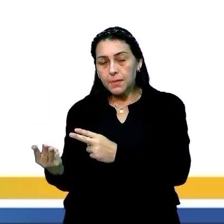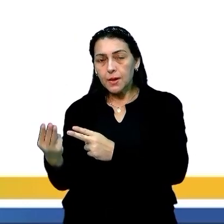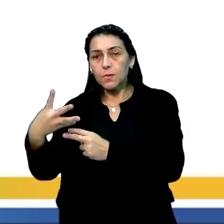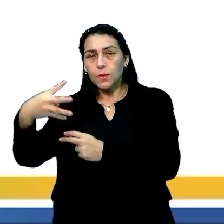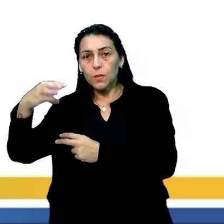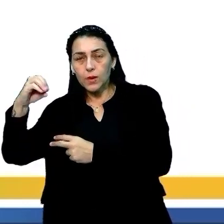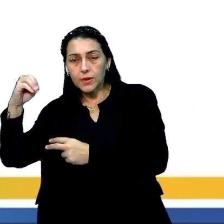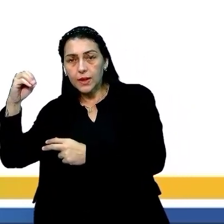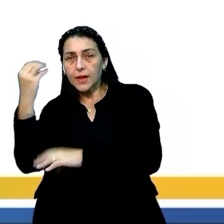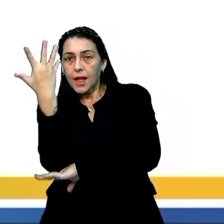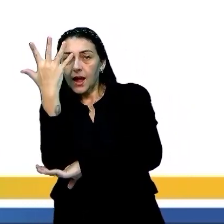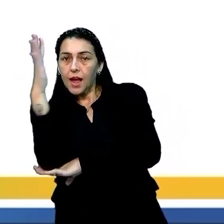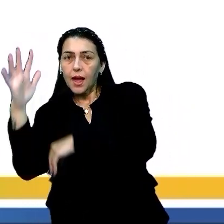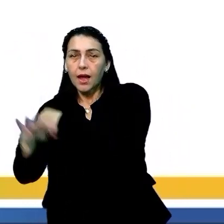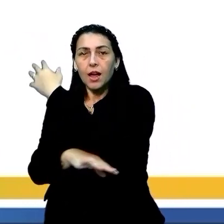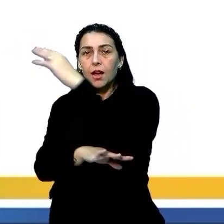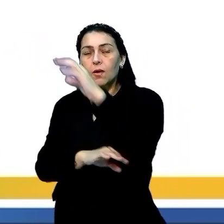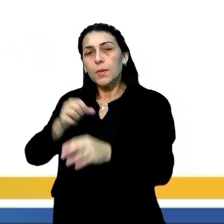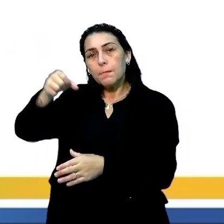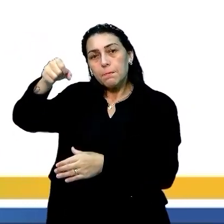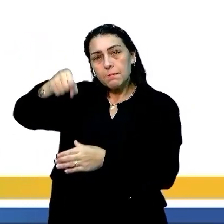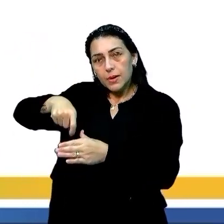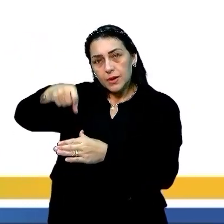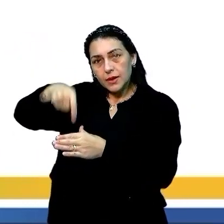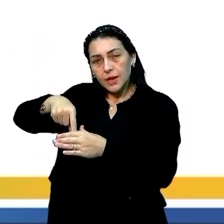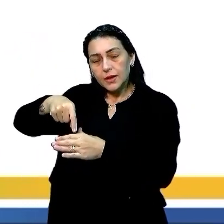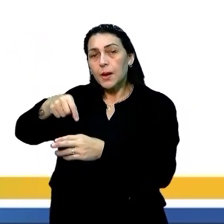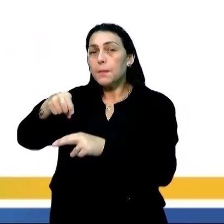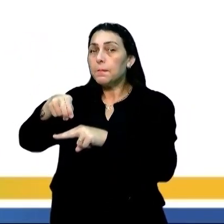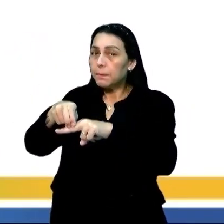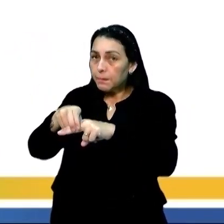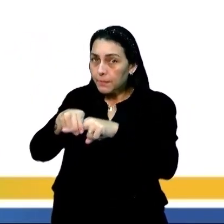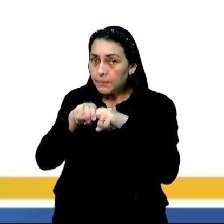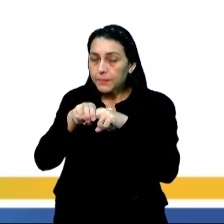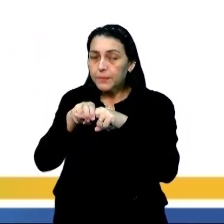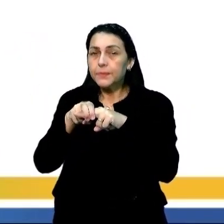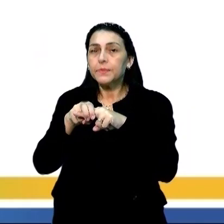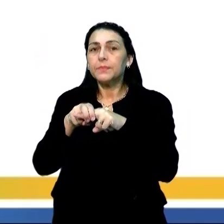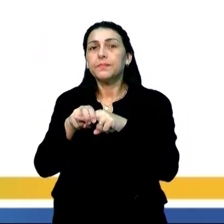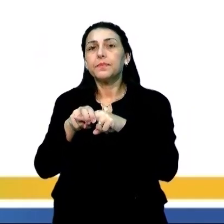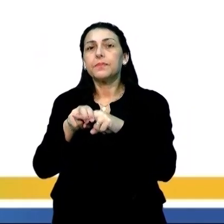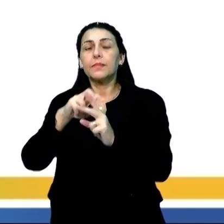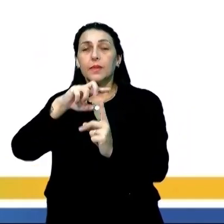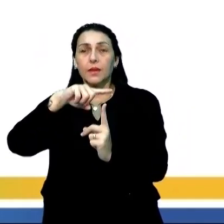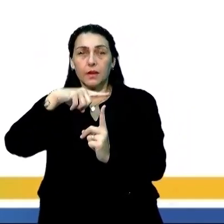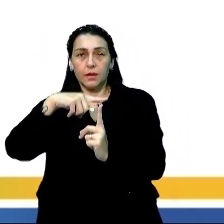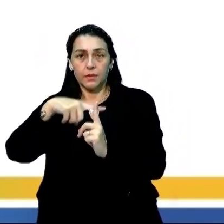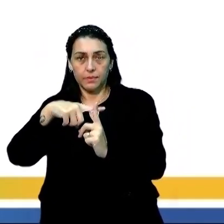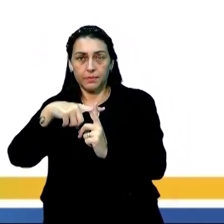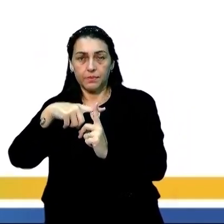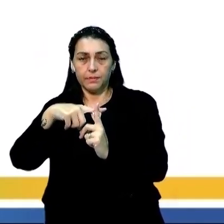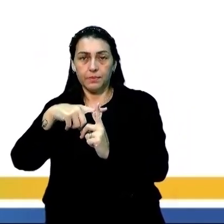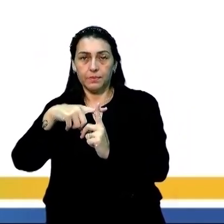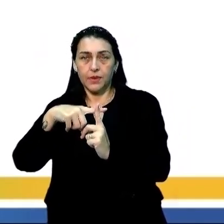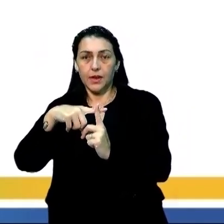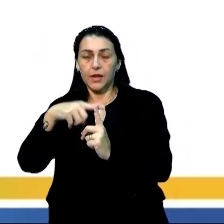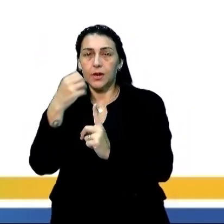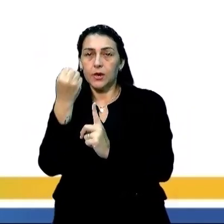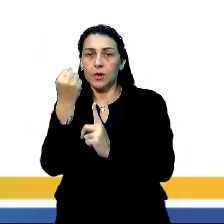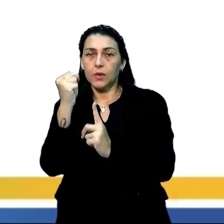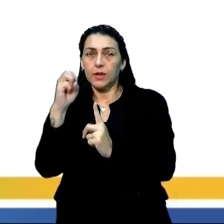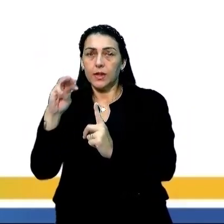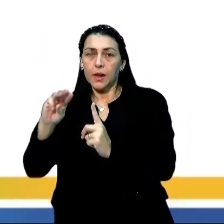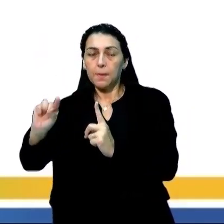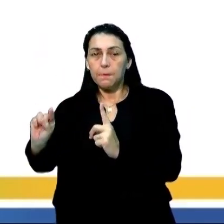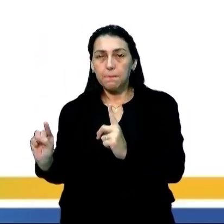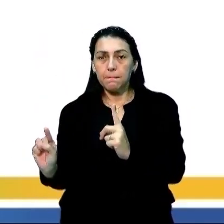83.400 árvores plantadas. Portanto, aí, mais, tá? De 83